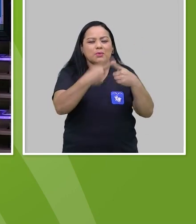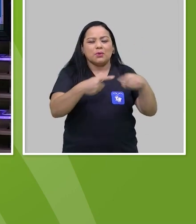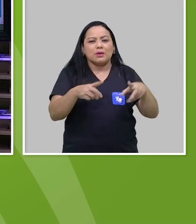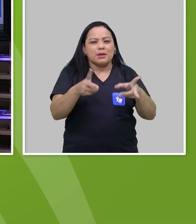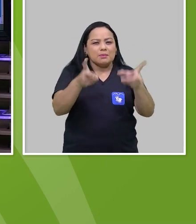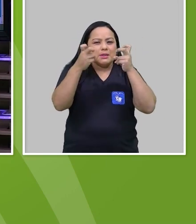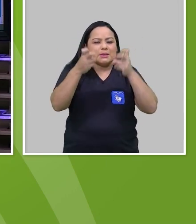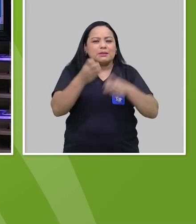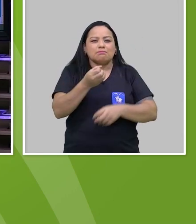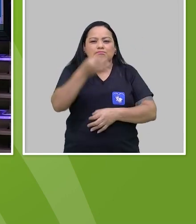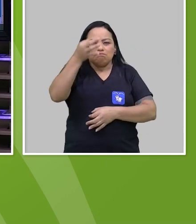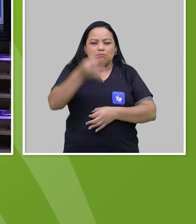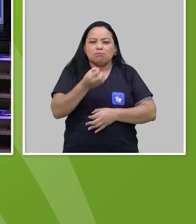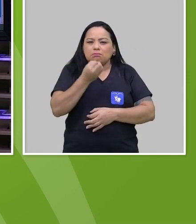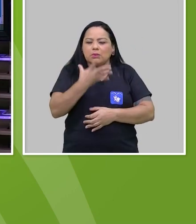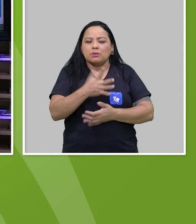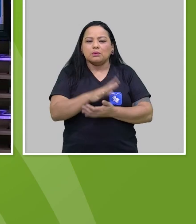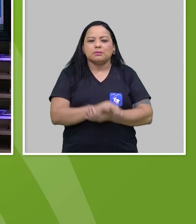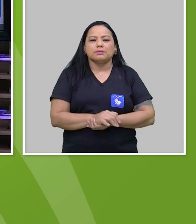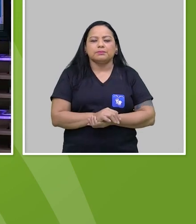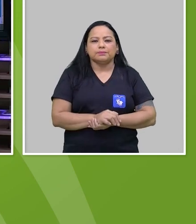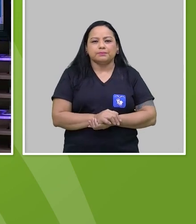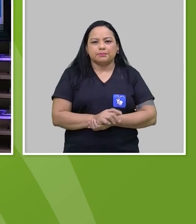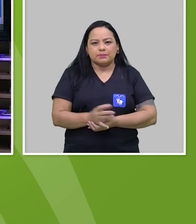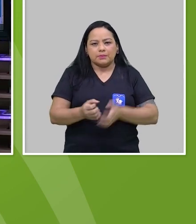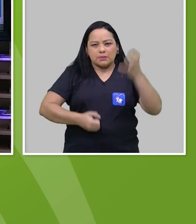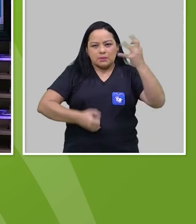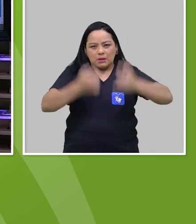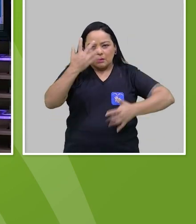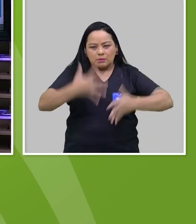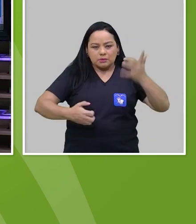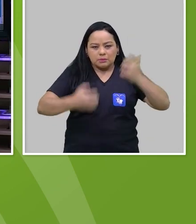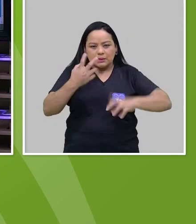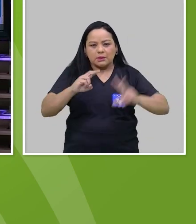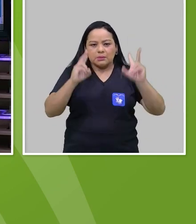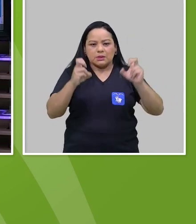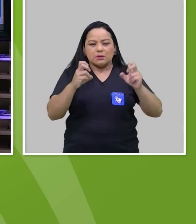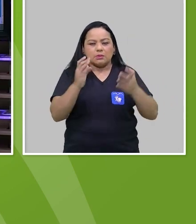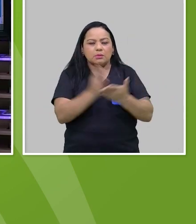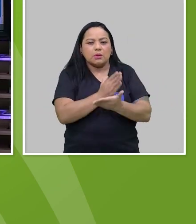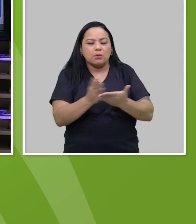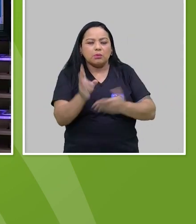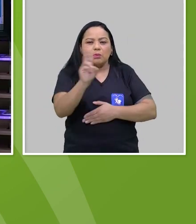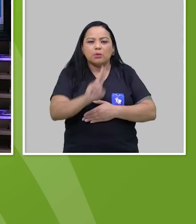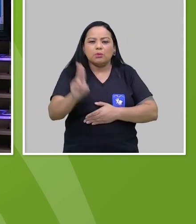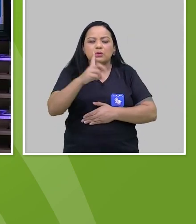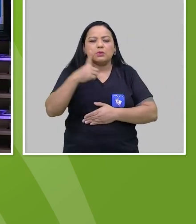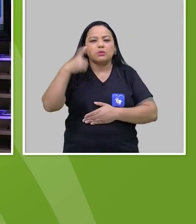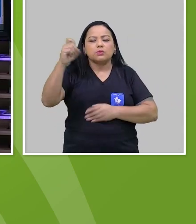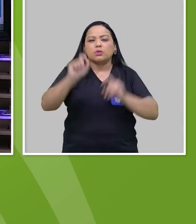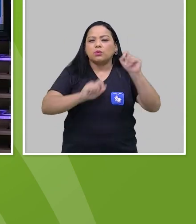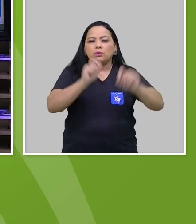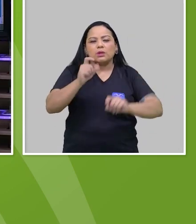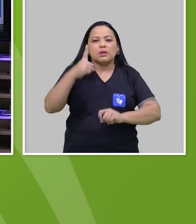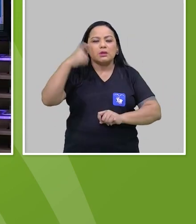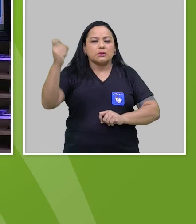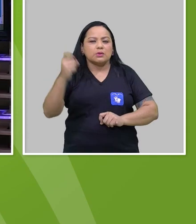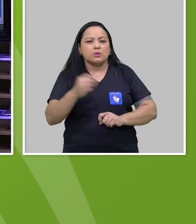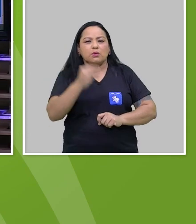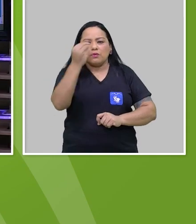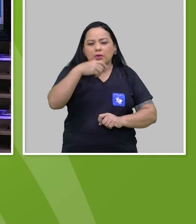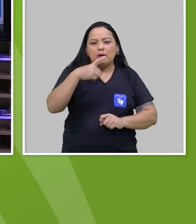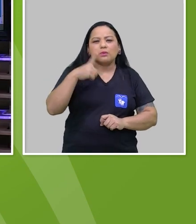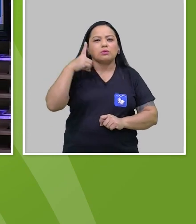muito apurada. Falamos aí sobre algumas utilizações do som, o que é som, infrassom,